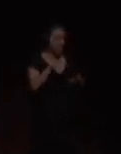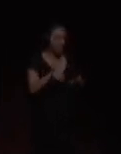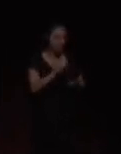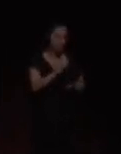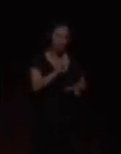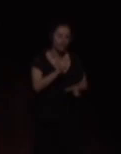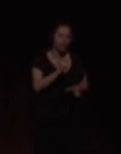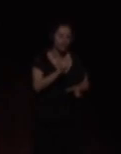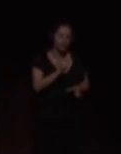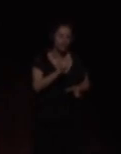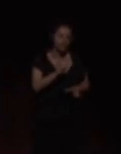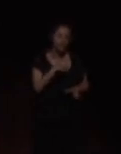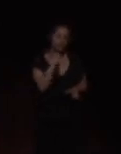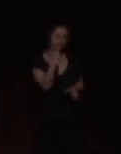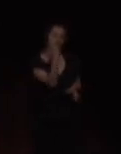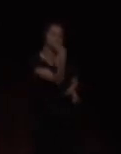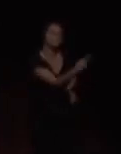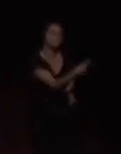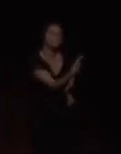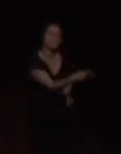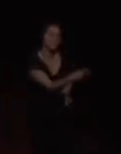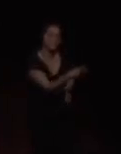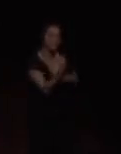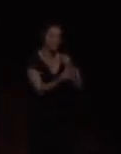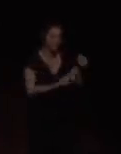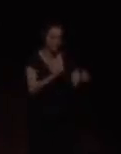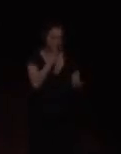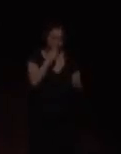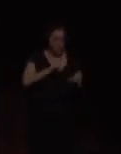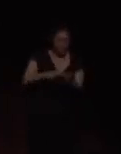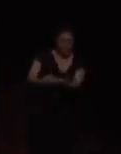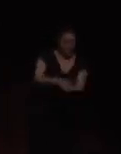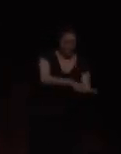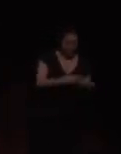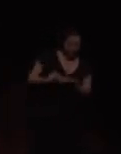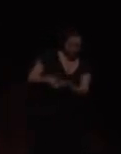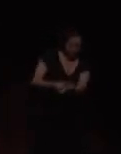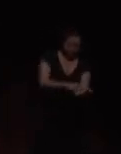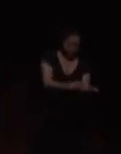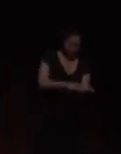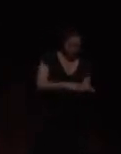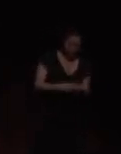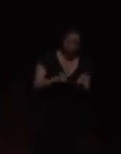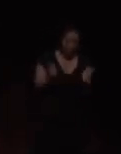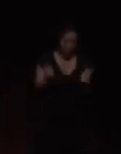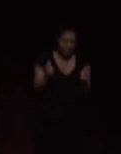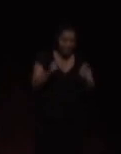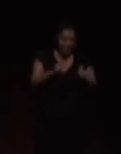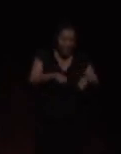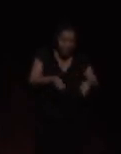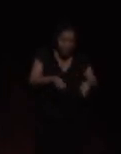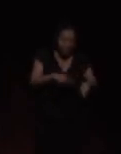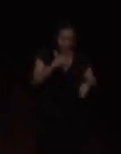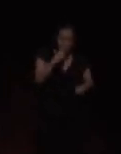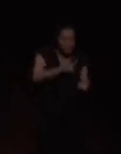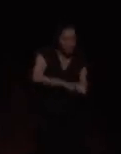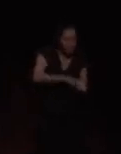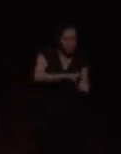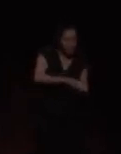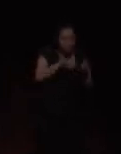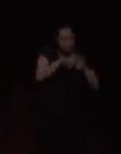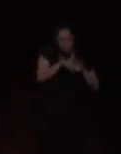voz da Flora. Isso para comentar que toda essa capacidade rítmica e toda